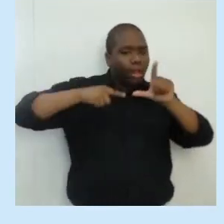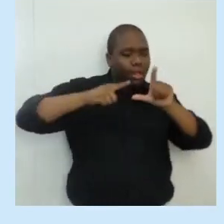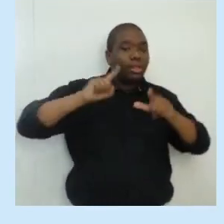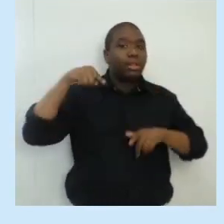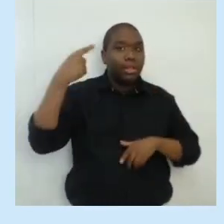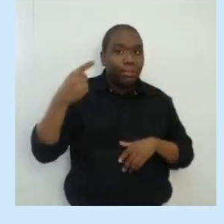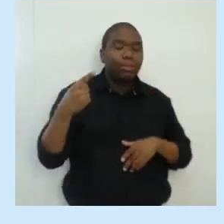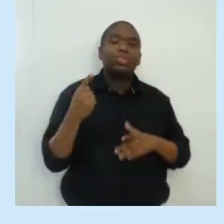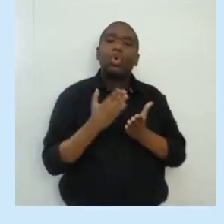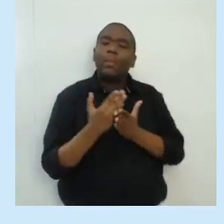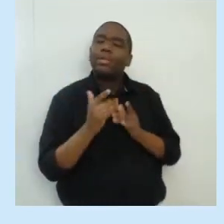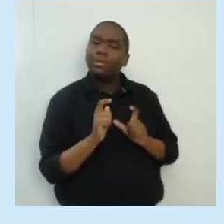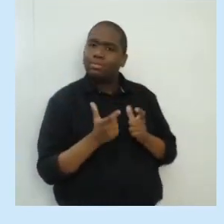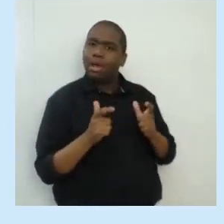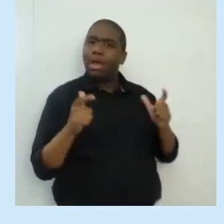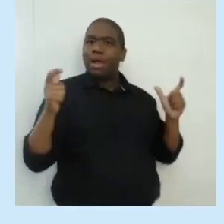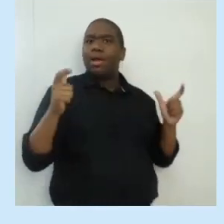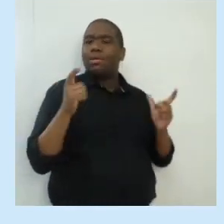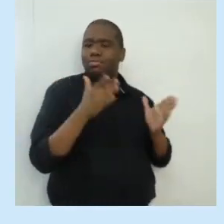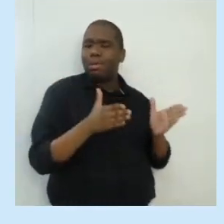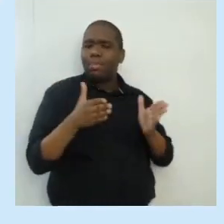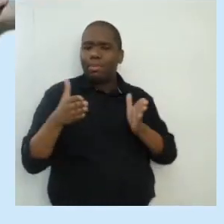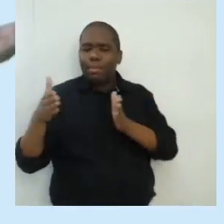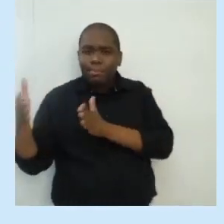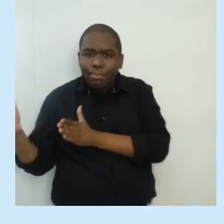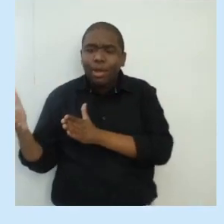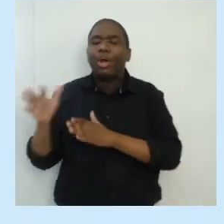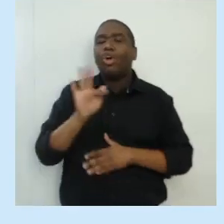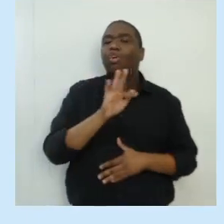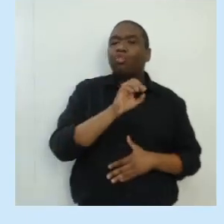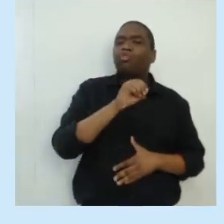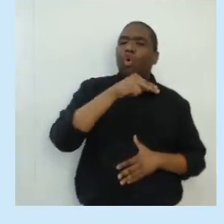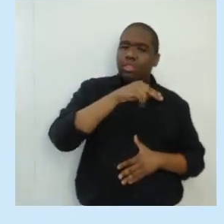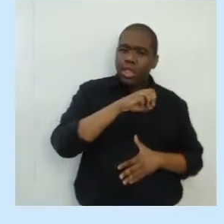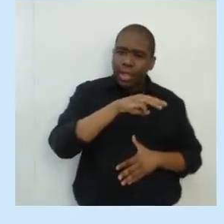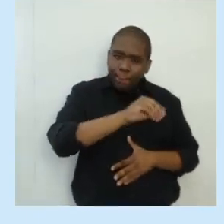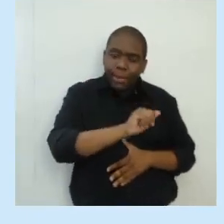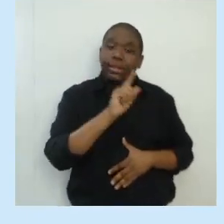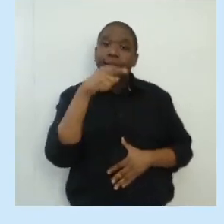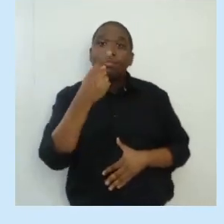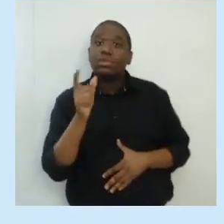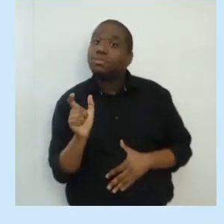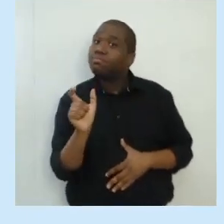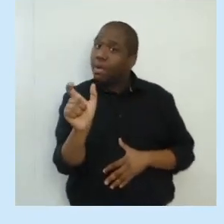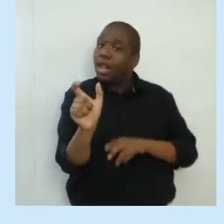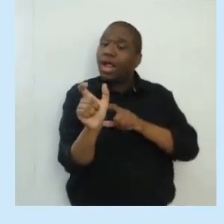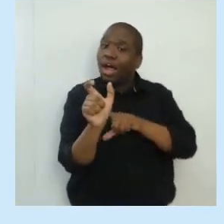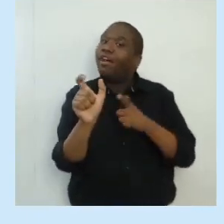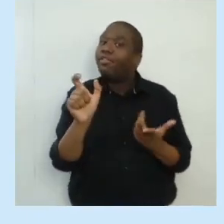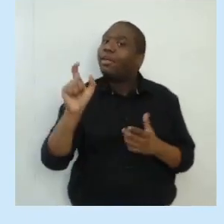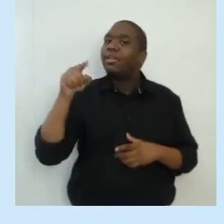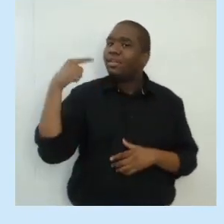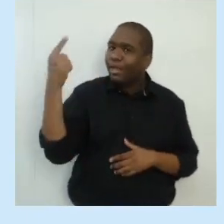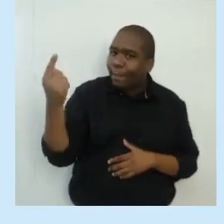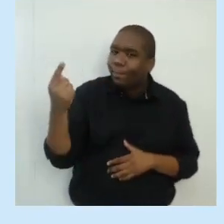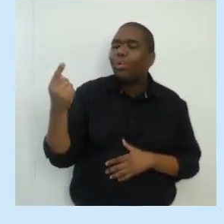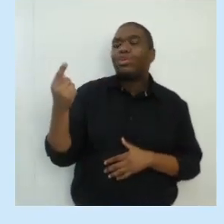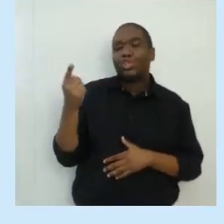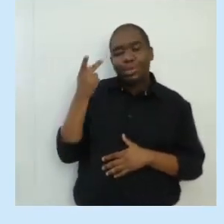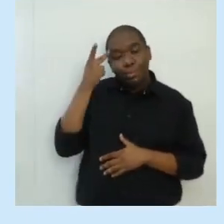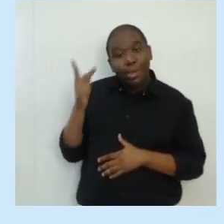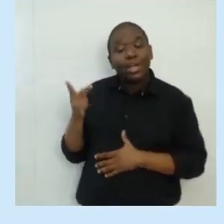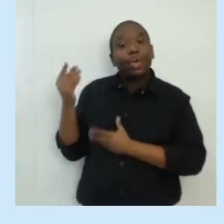uma forma sequencial, passando dos fonemas para as palavras e das palavras a como elas